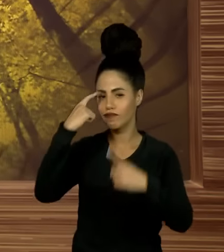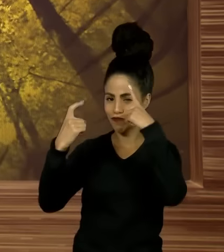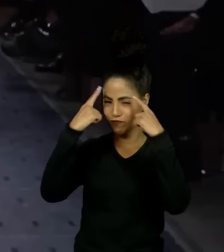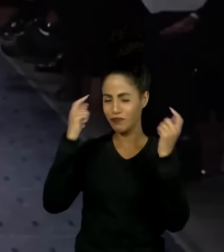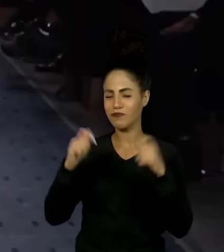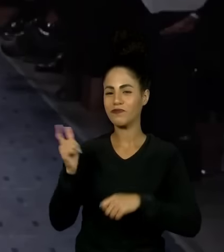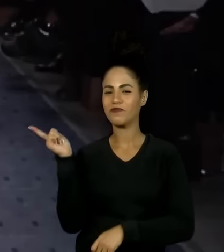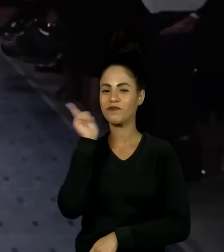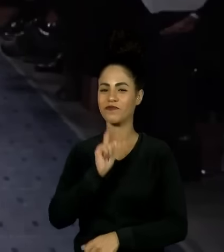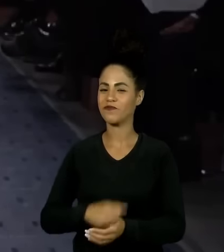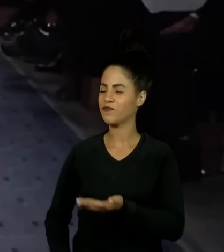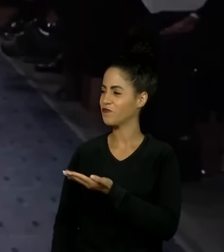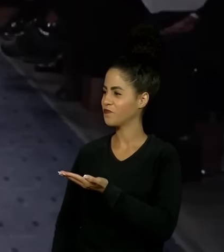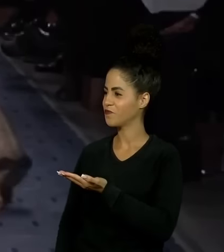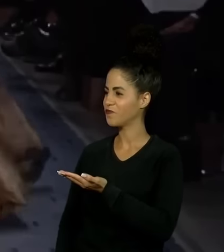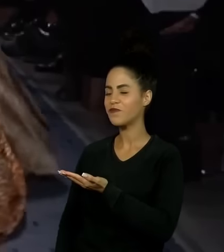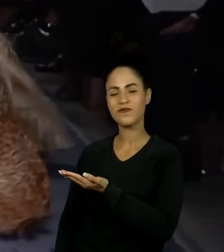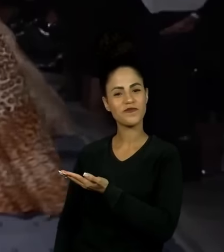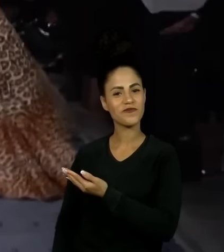criatividade.